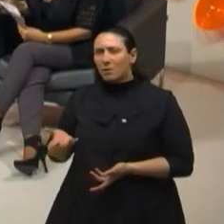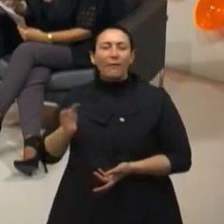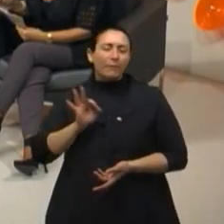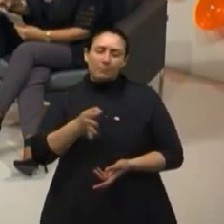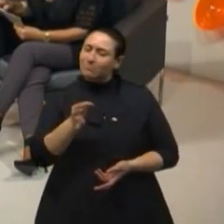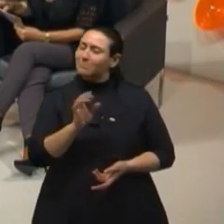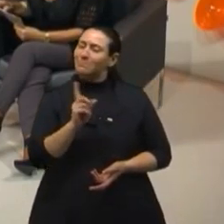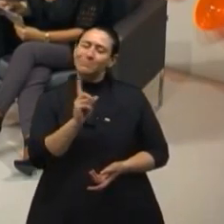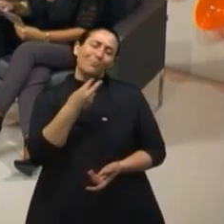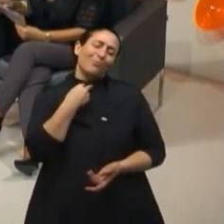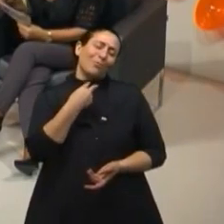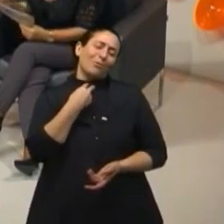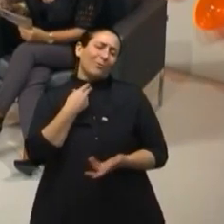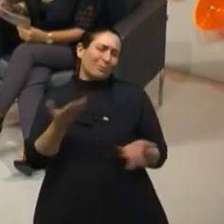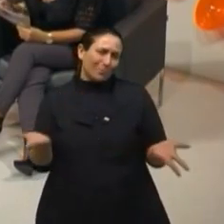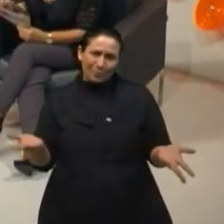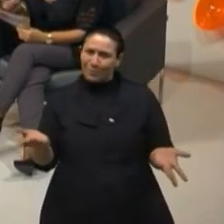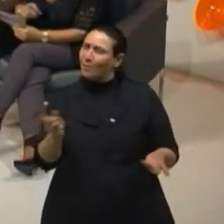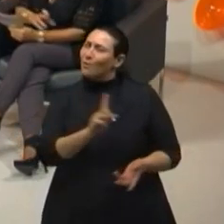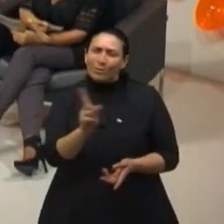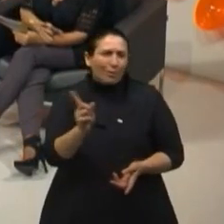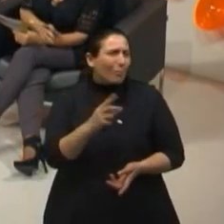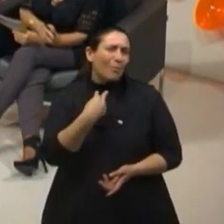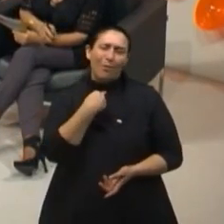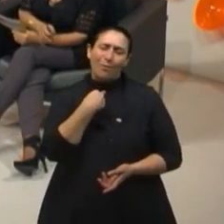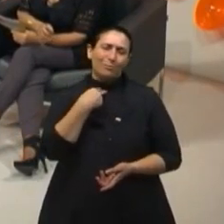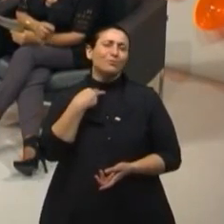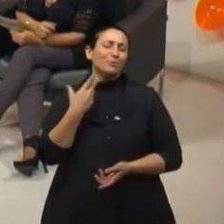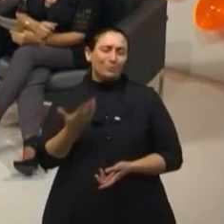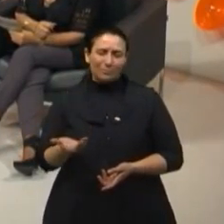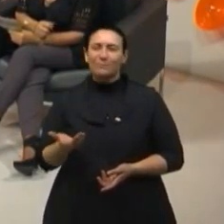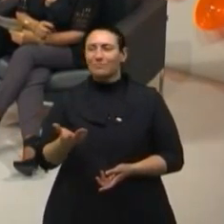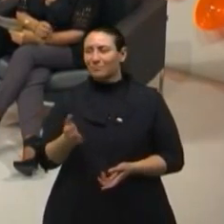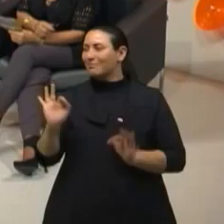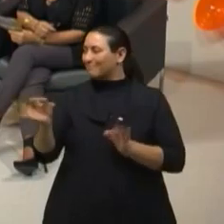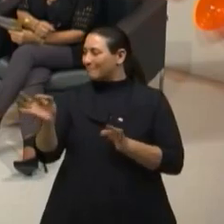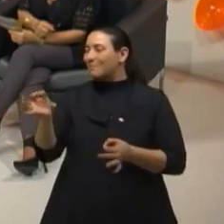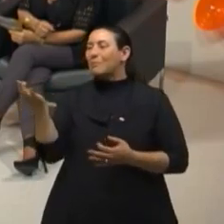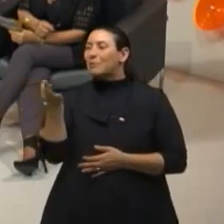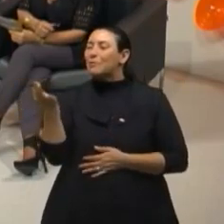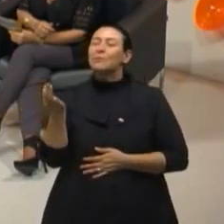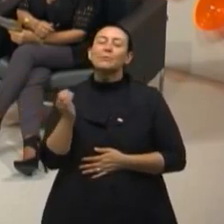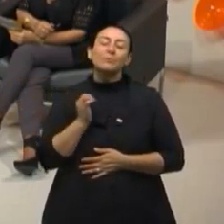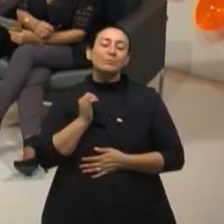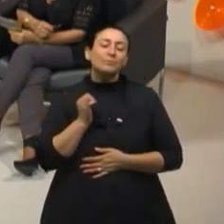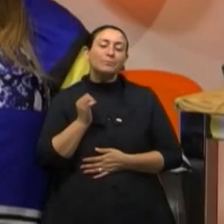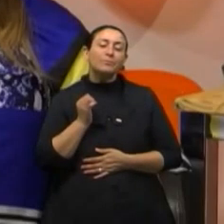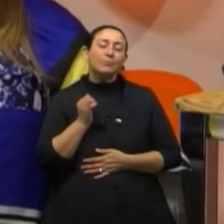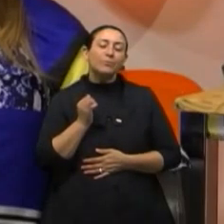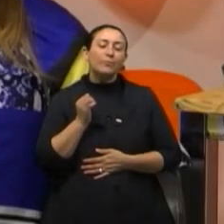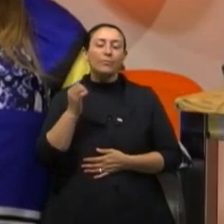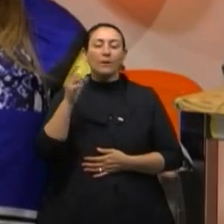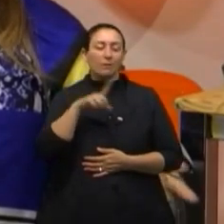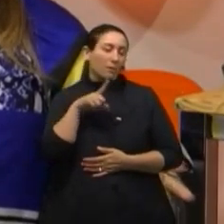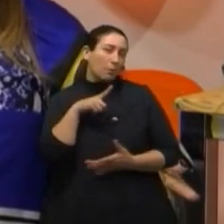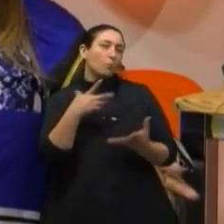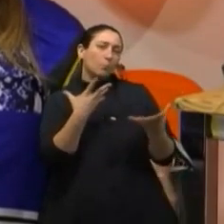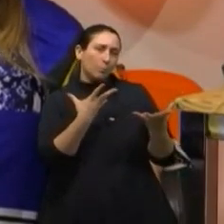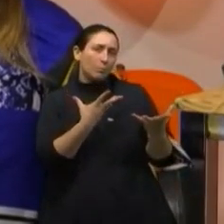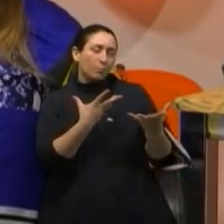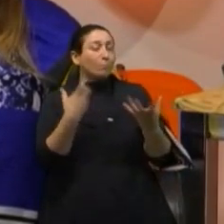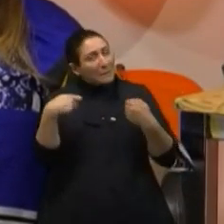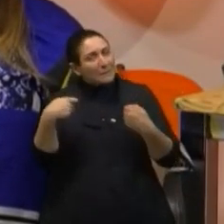pode não pode isso não pode não deve e não pode ok perfeito eh realmente tem que haver a